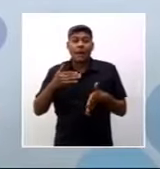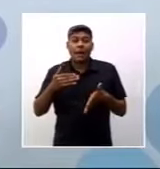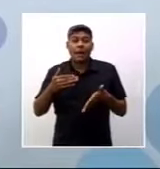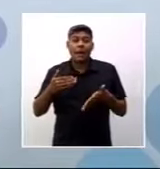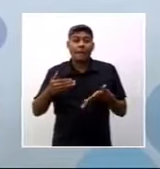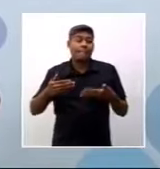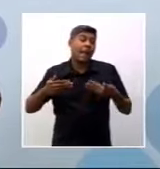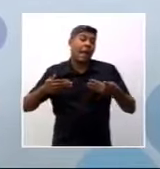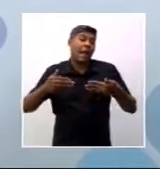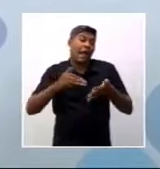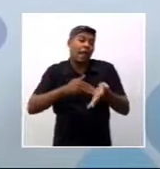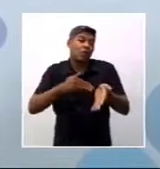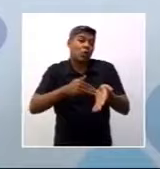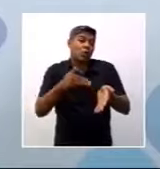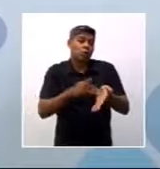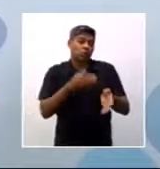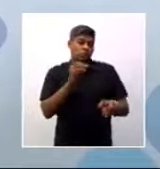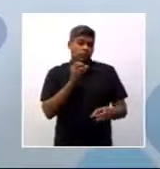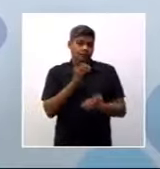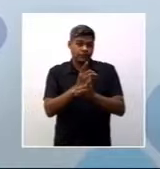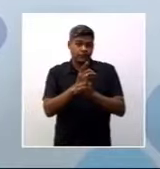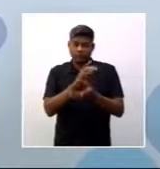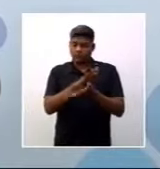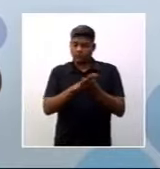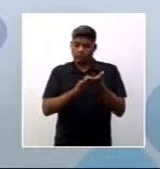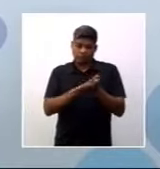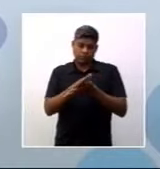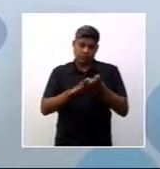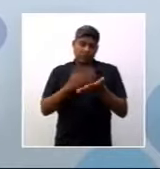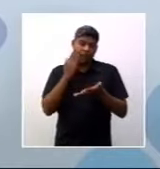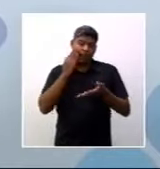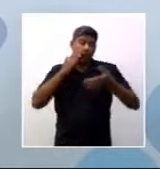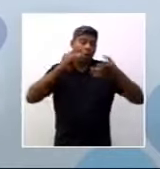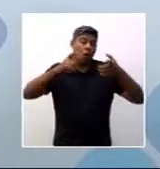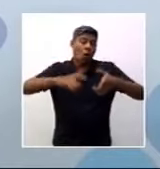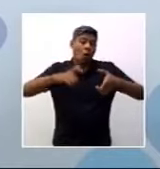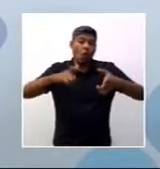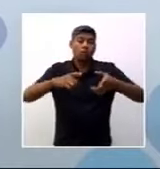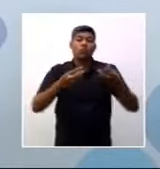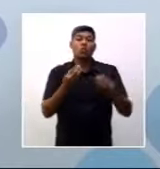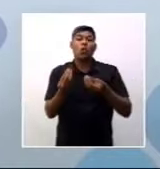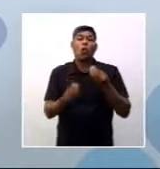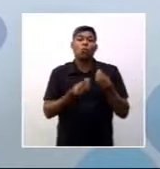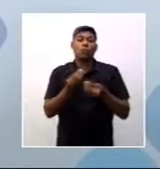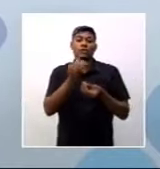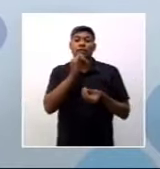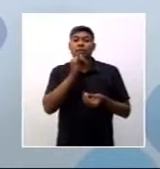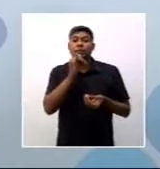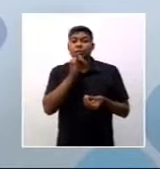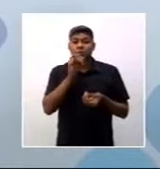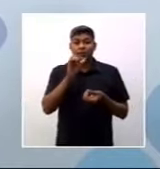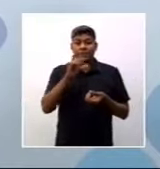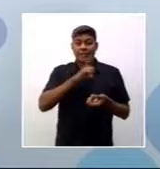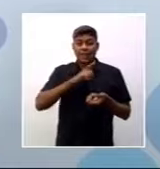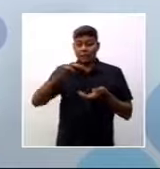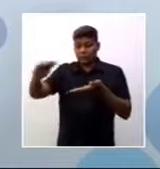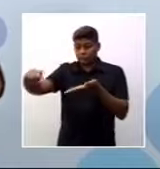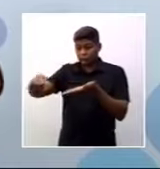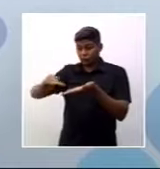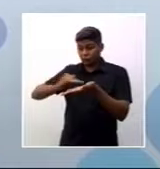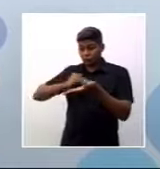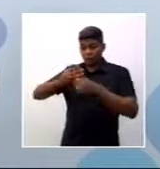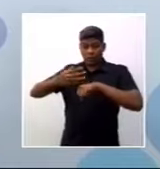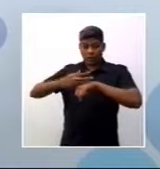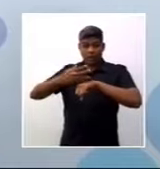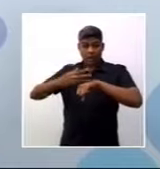muito específicos para você identificar os aqui porque tudo depende da onde ele veio e como ele veio seu presente se você recebeu uma notícia no